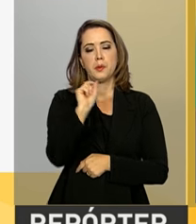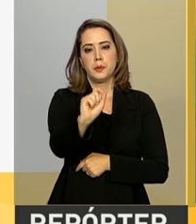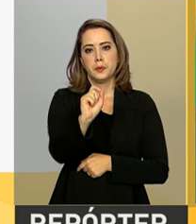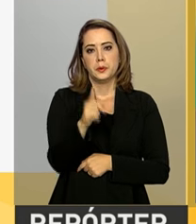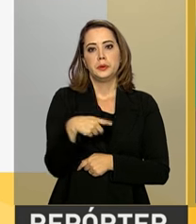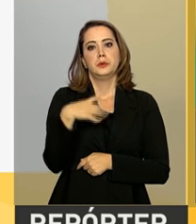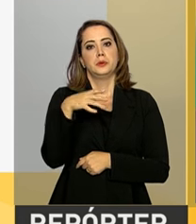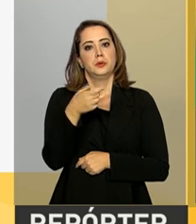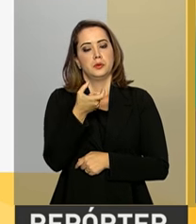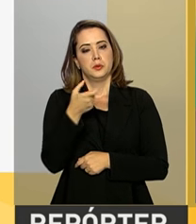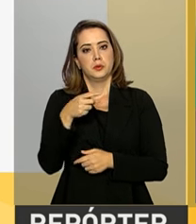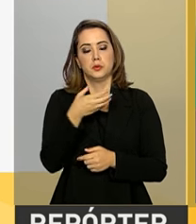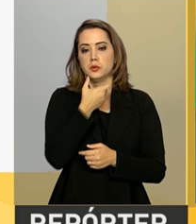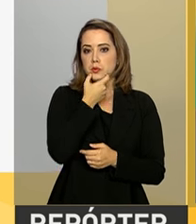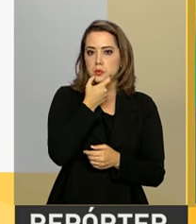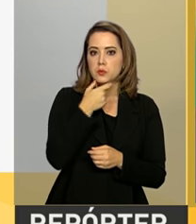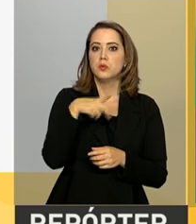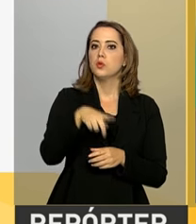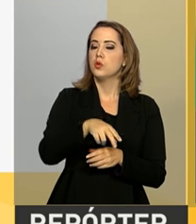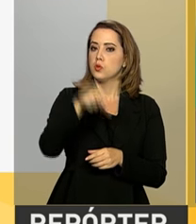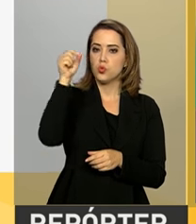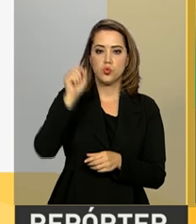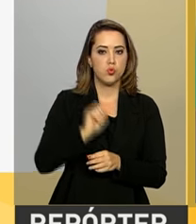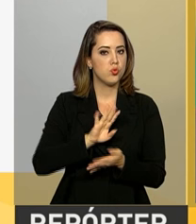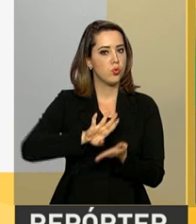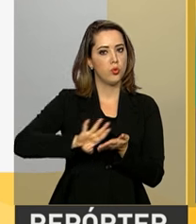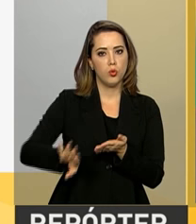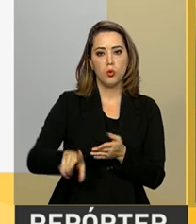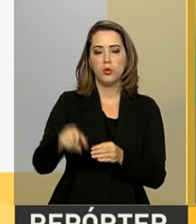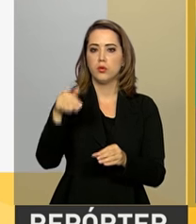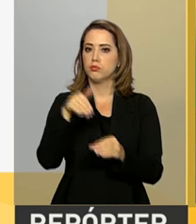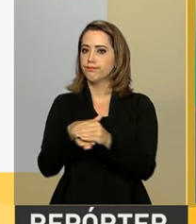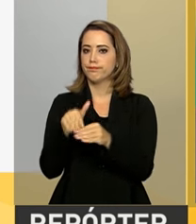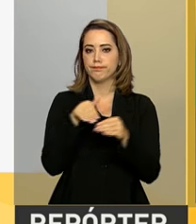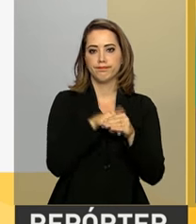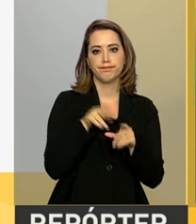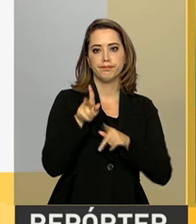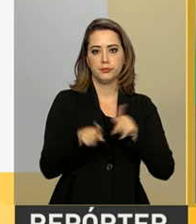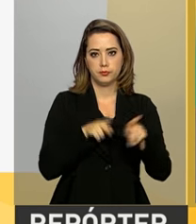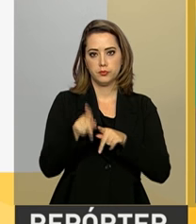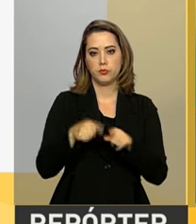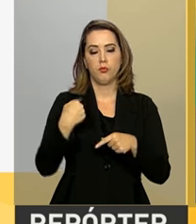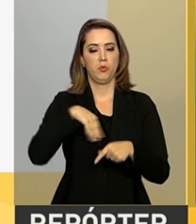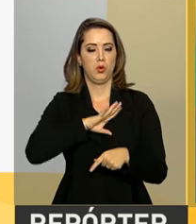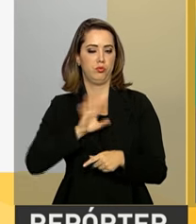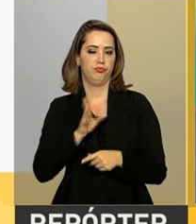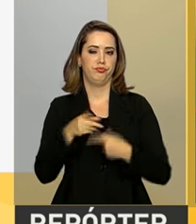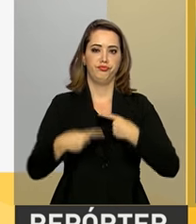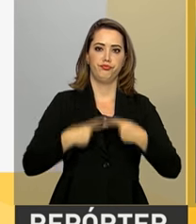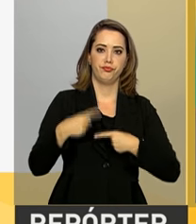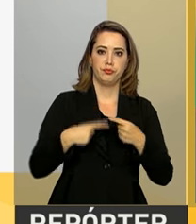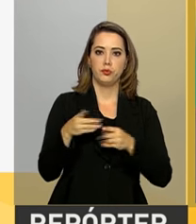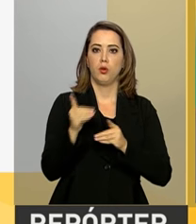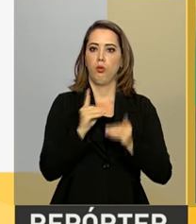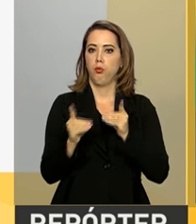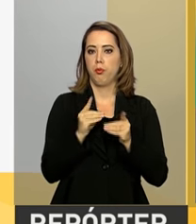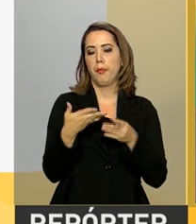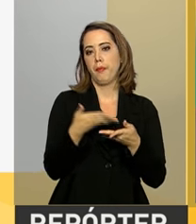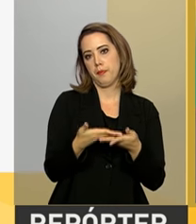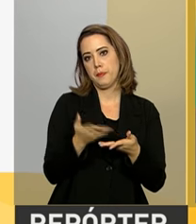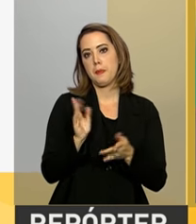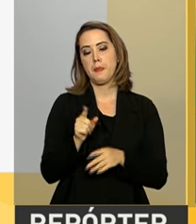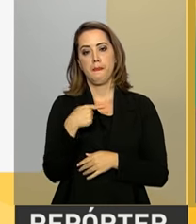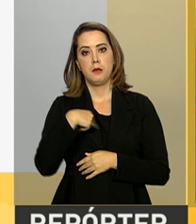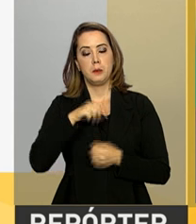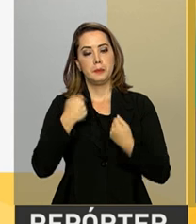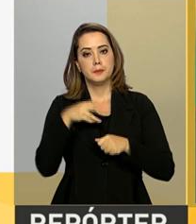Popular até e portanto decisão política nós não vamos discutir nós precisamos verificar Quais são as repercussões digamos